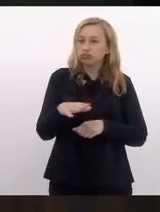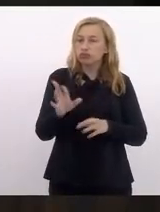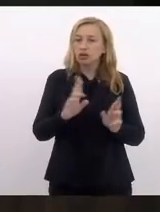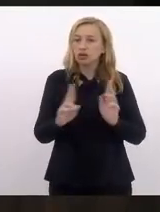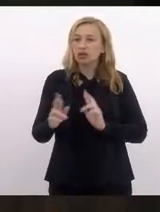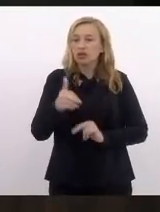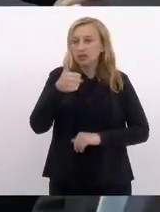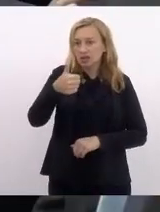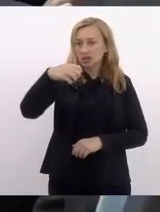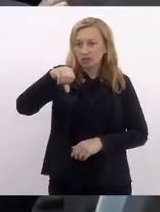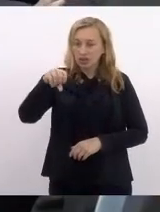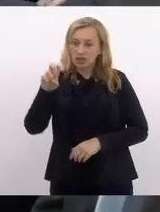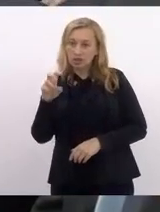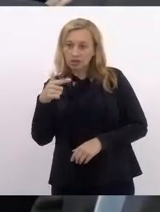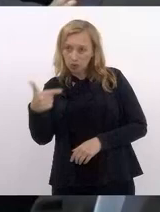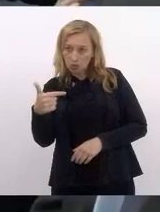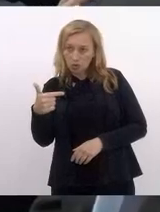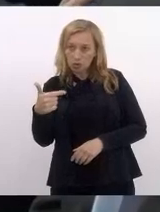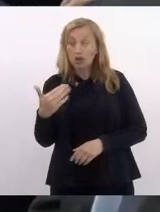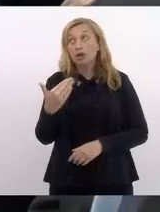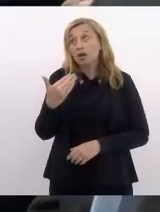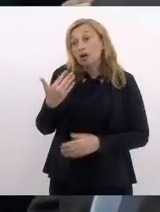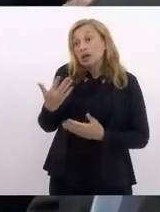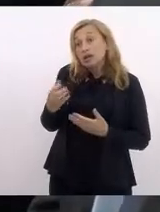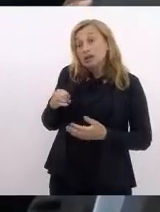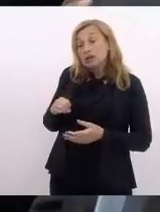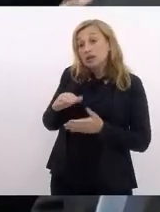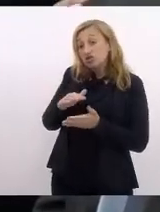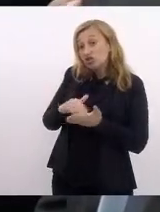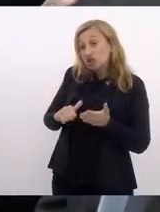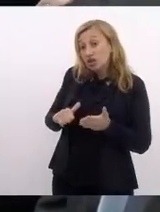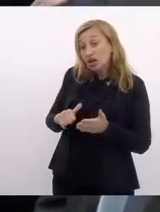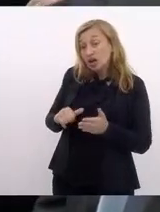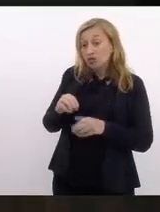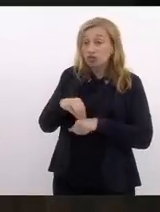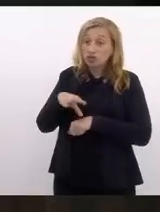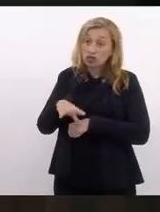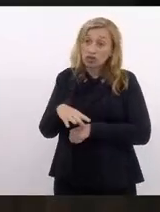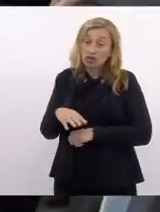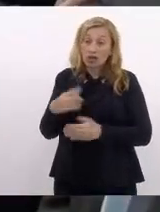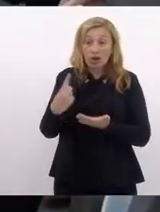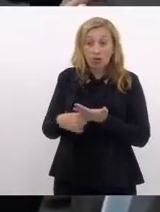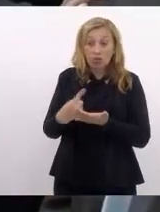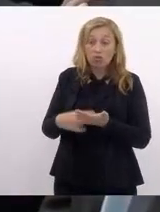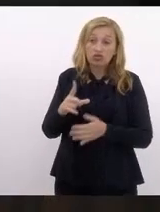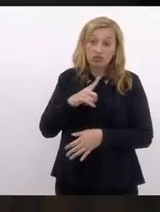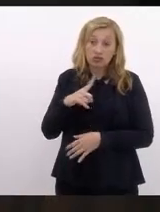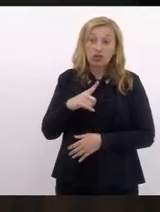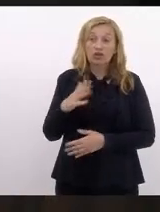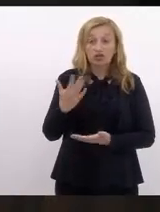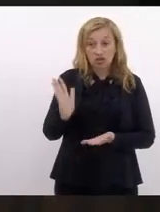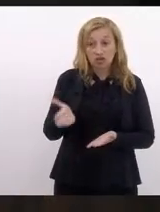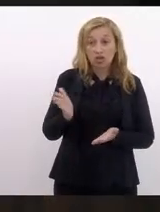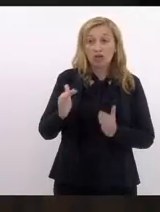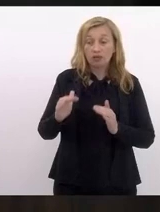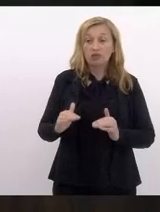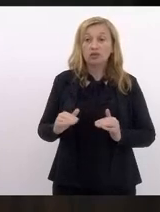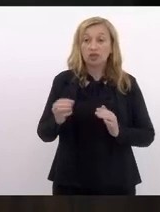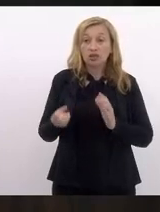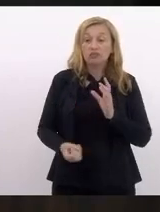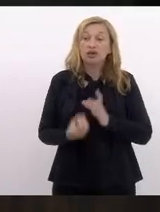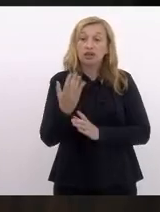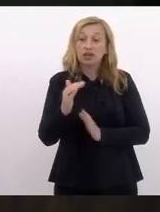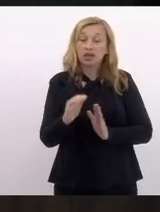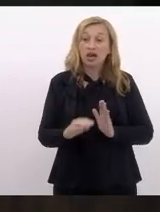192 e solicitar se você nesse assim permitir a retirada dos destaques o verão acordada a gente vai fazer subir só isso